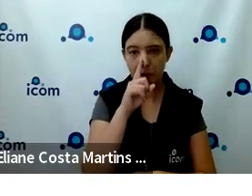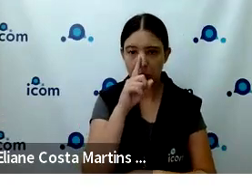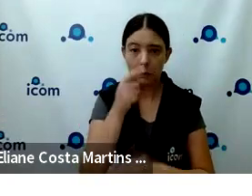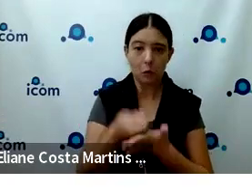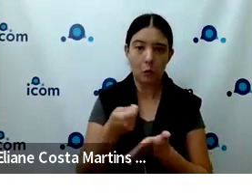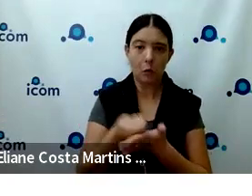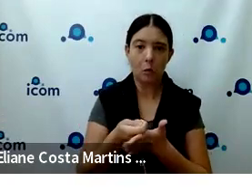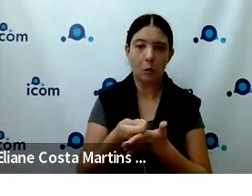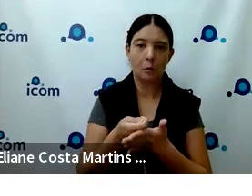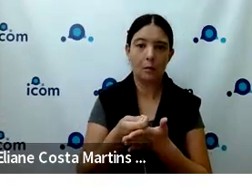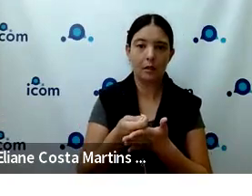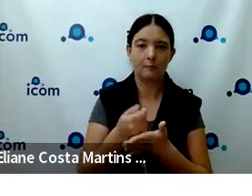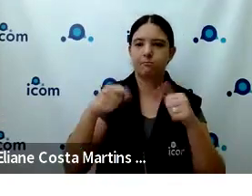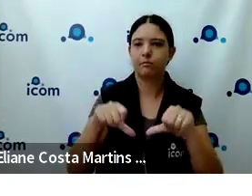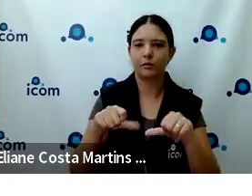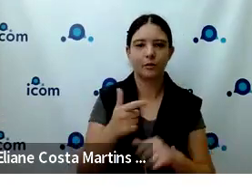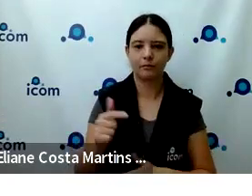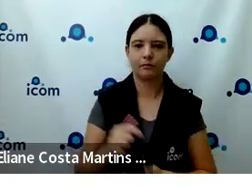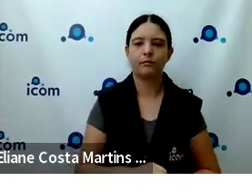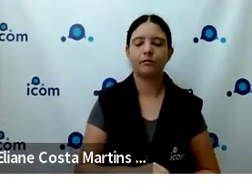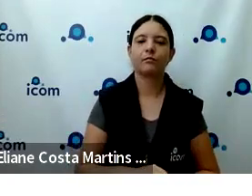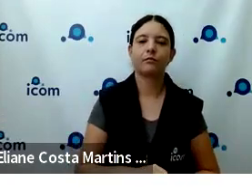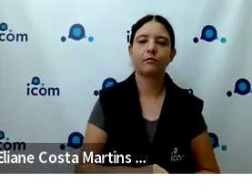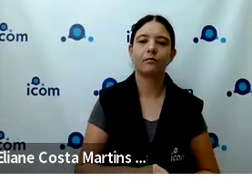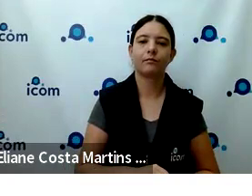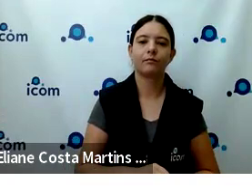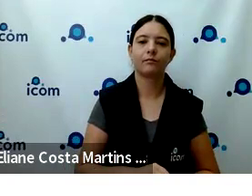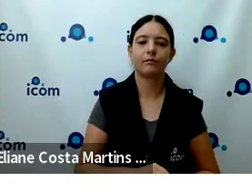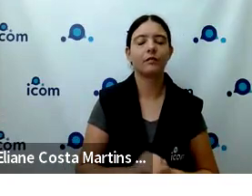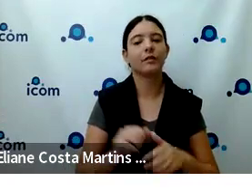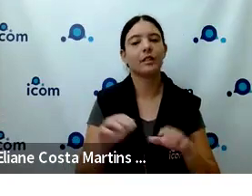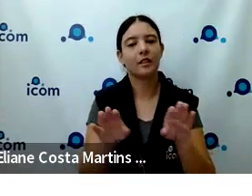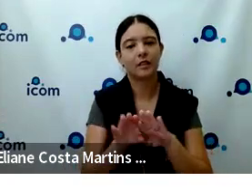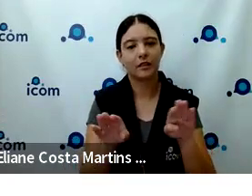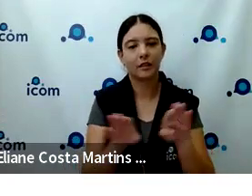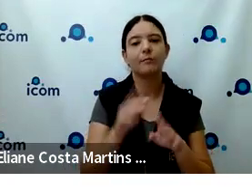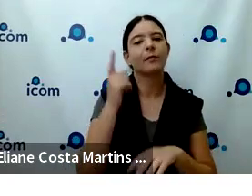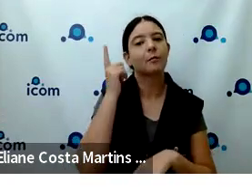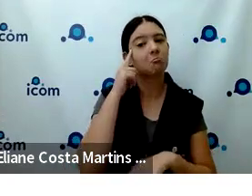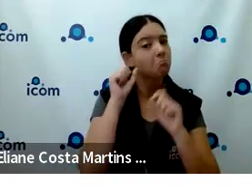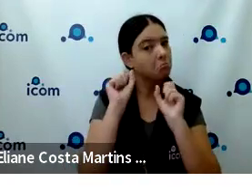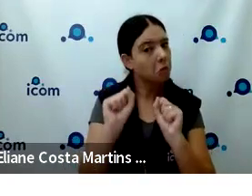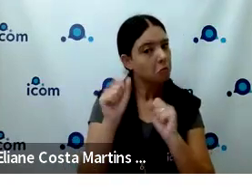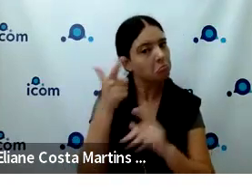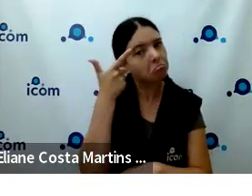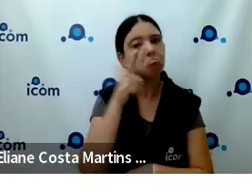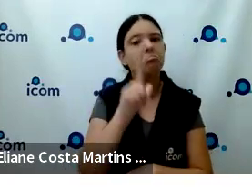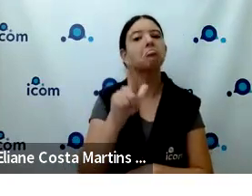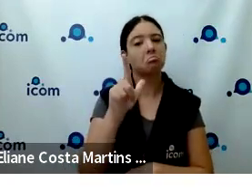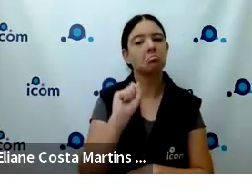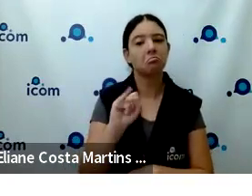cobrança, e também há muita perspectiva de êxito para o contribuinte, ou